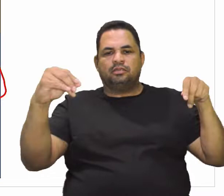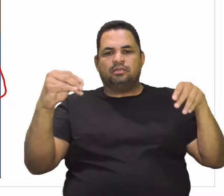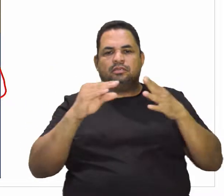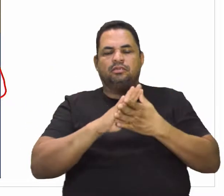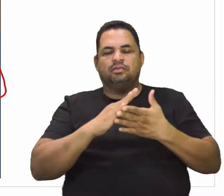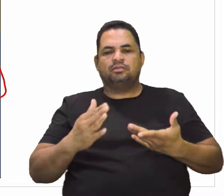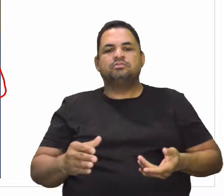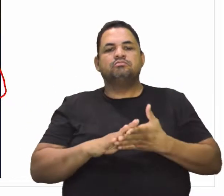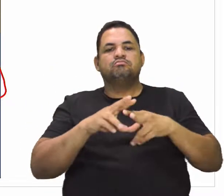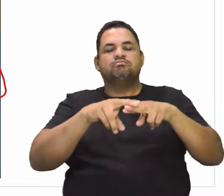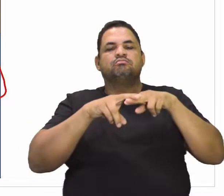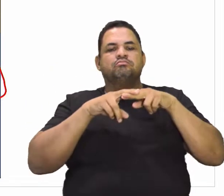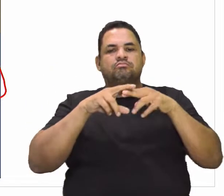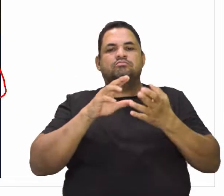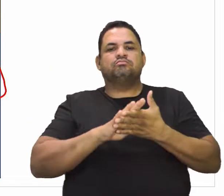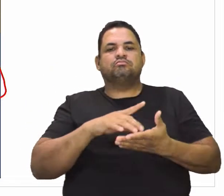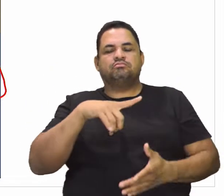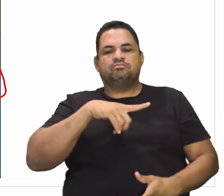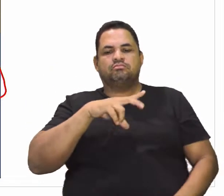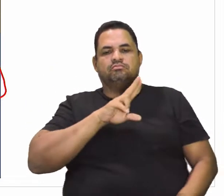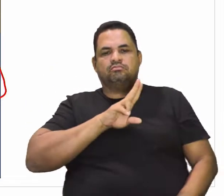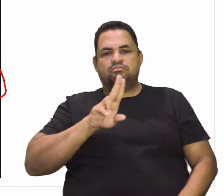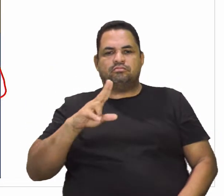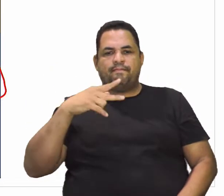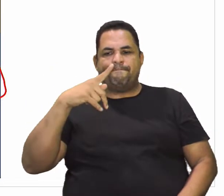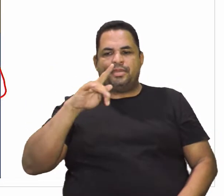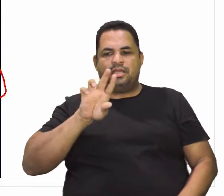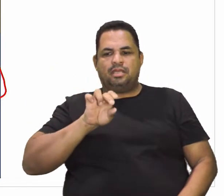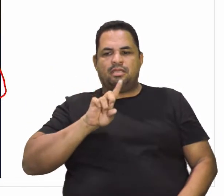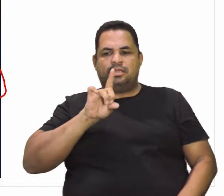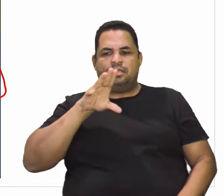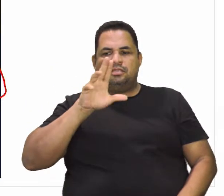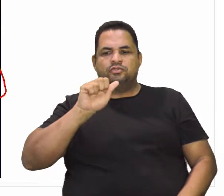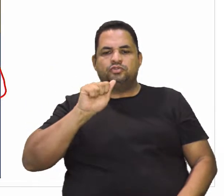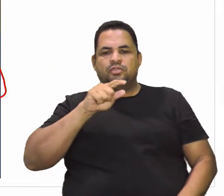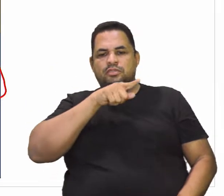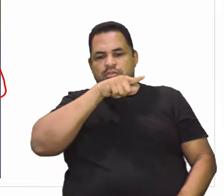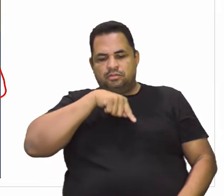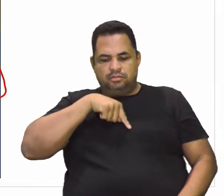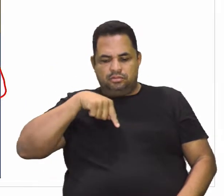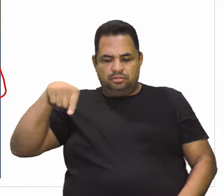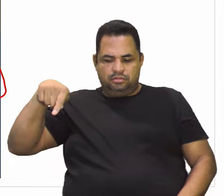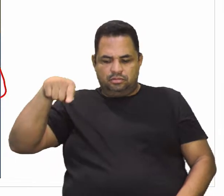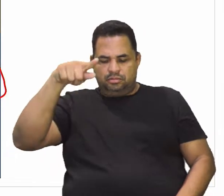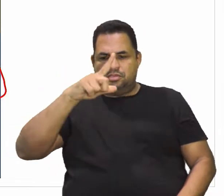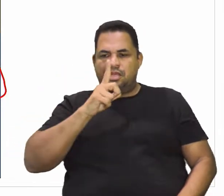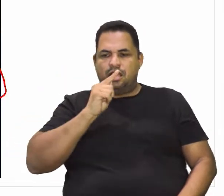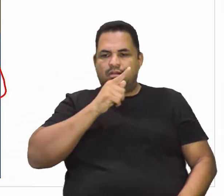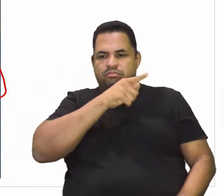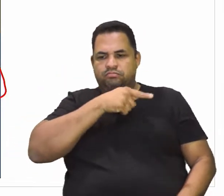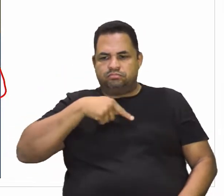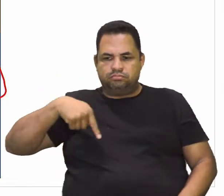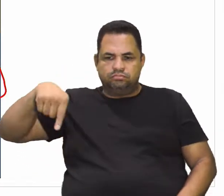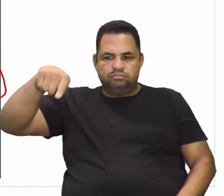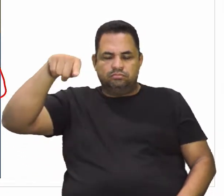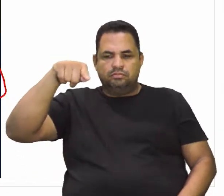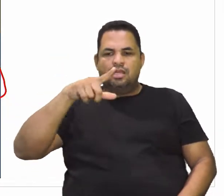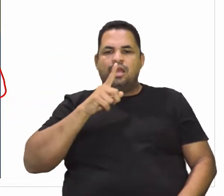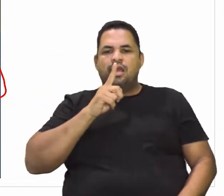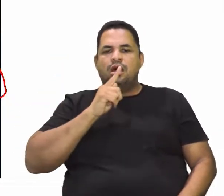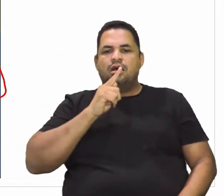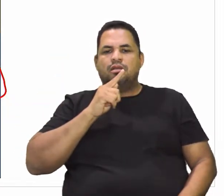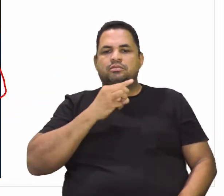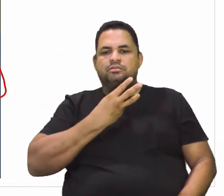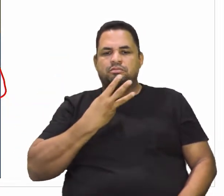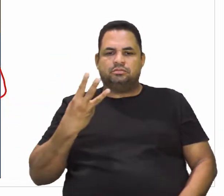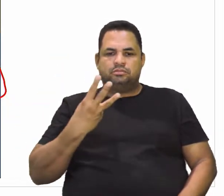Por isso que nós chamamos que isso é uma península. Toda a faixa de terra que é cercada de água por 3